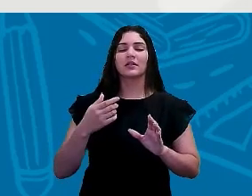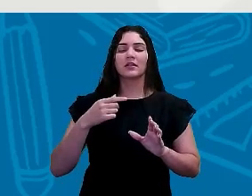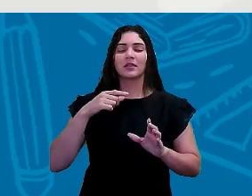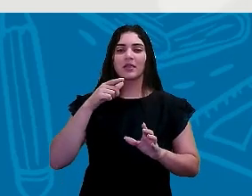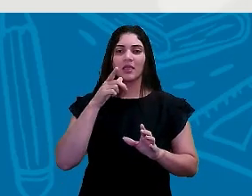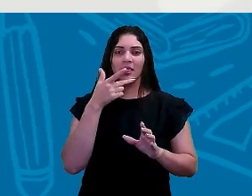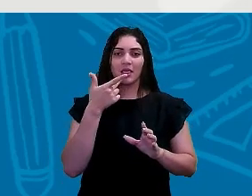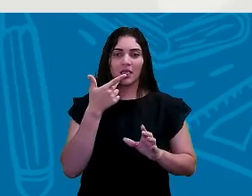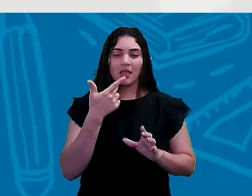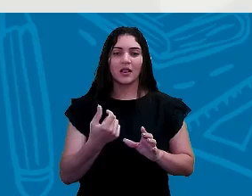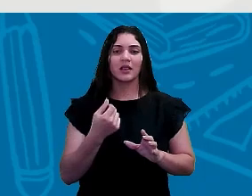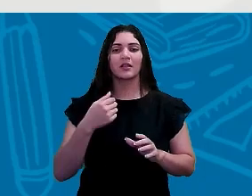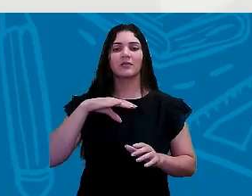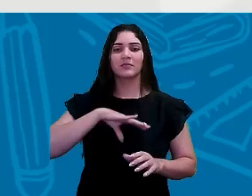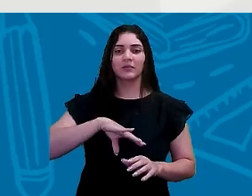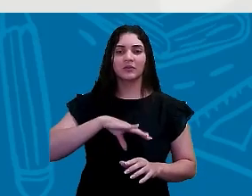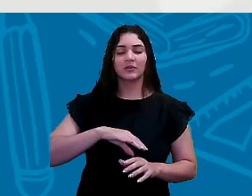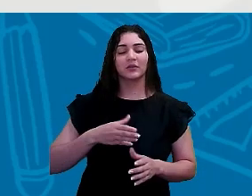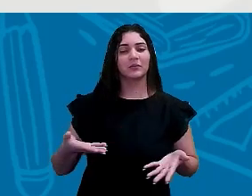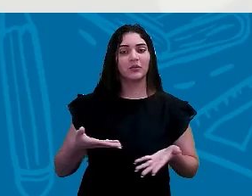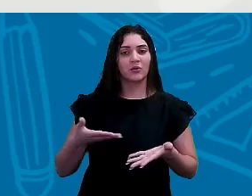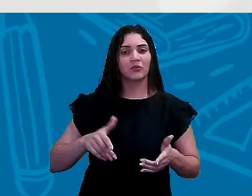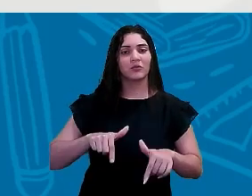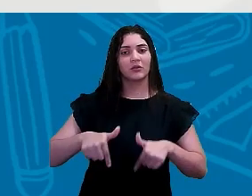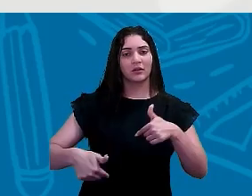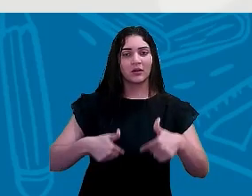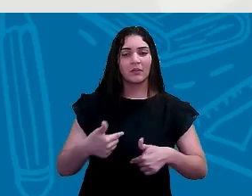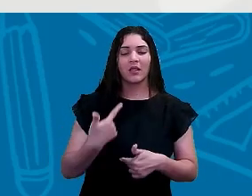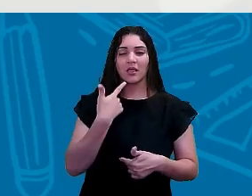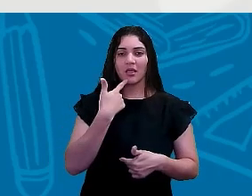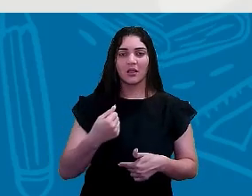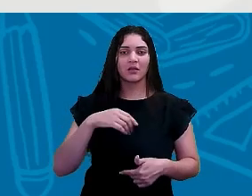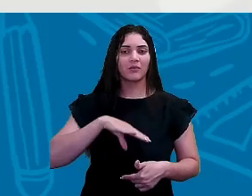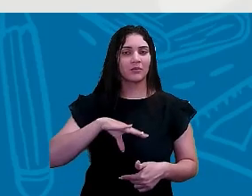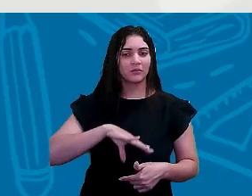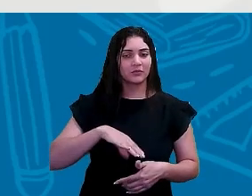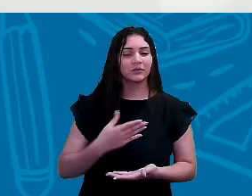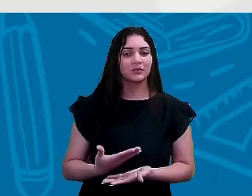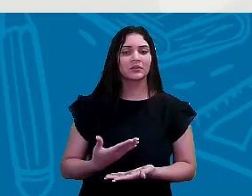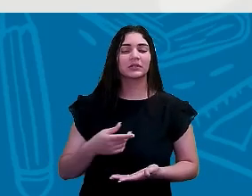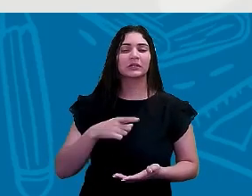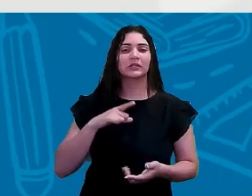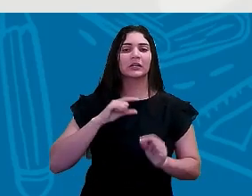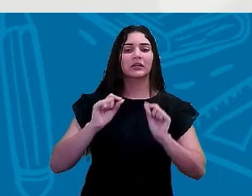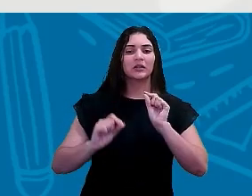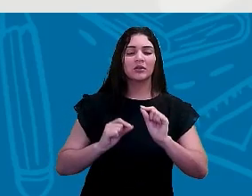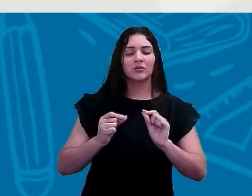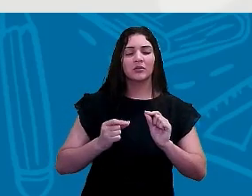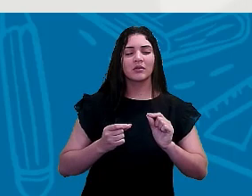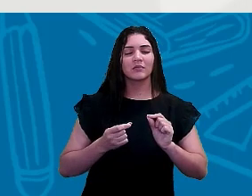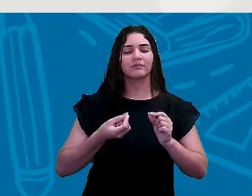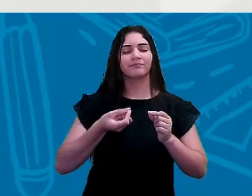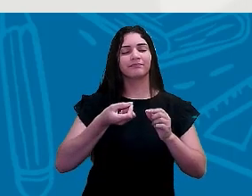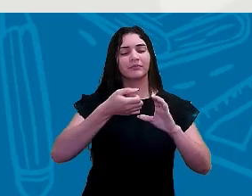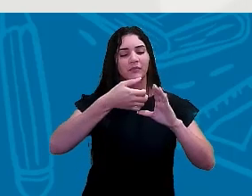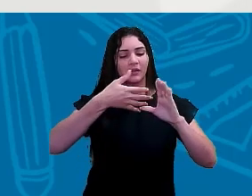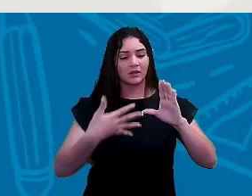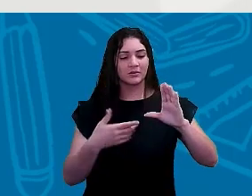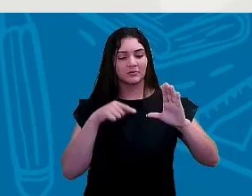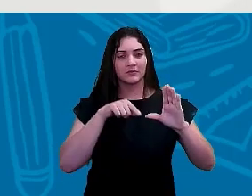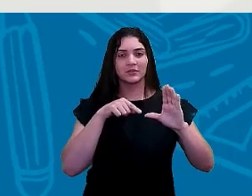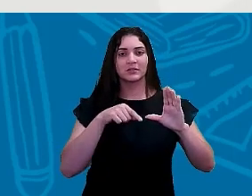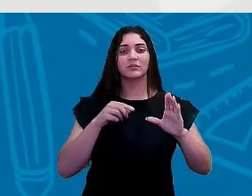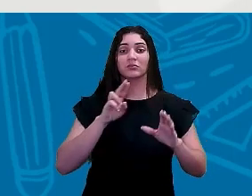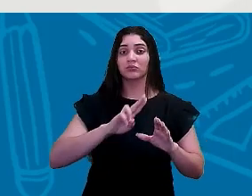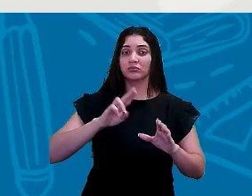portuguesa, tá certo? Que a gente aqui está trabalhando essa questão da língua portuguesa. Então, existe uma classificação para nomes